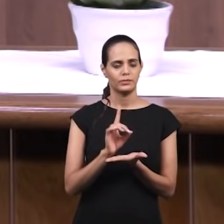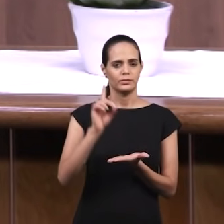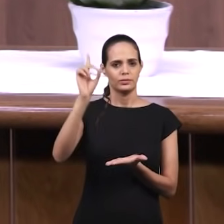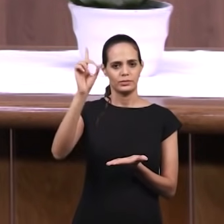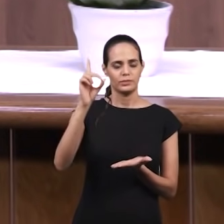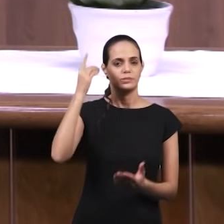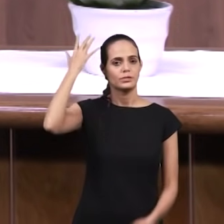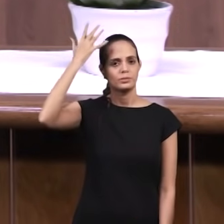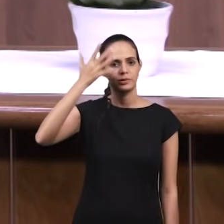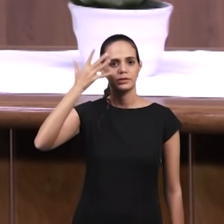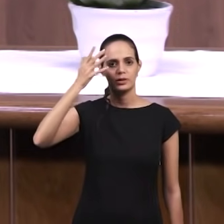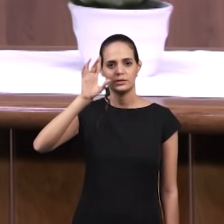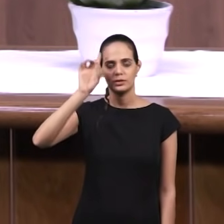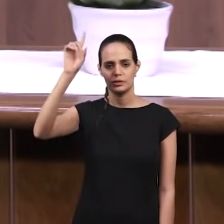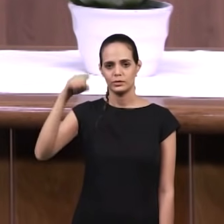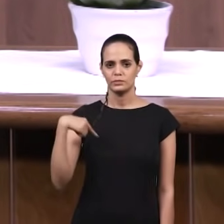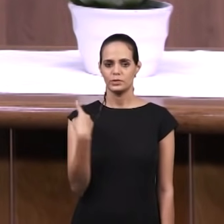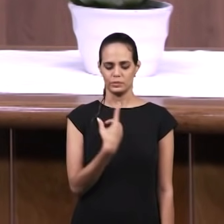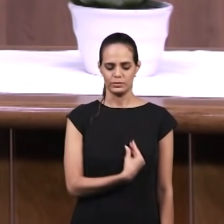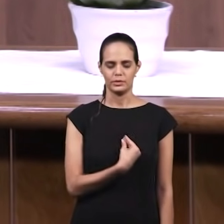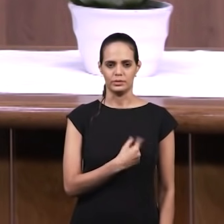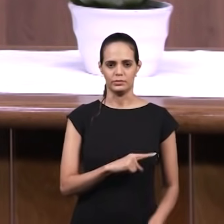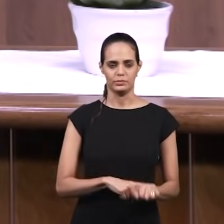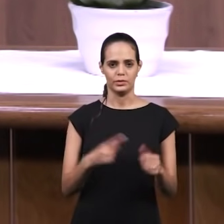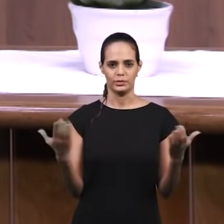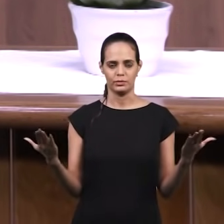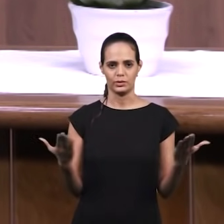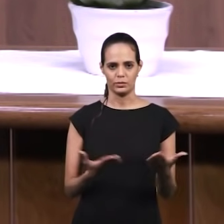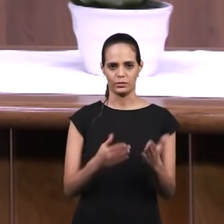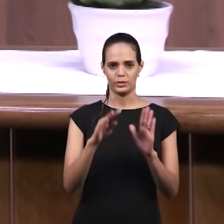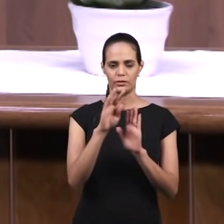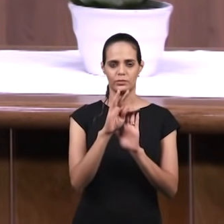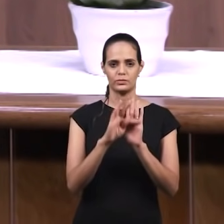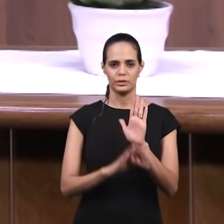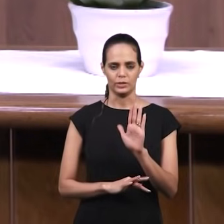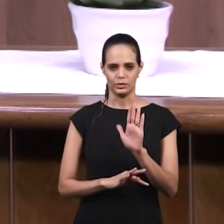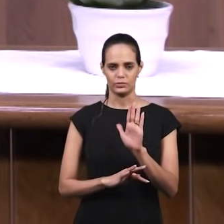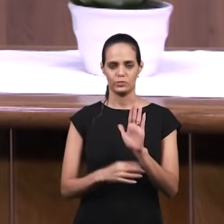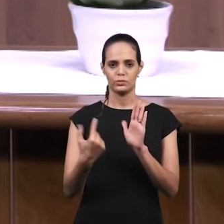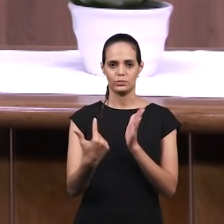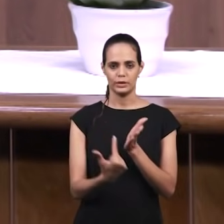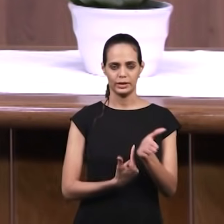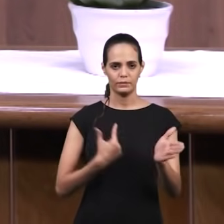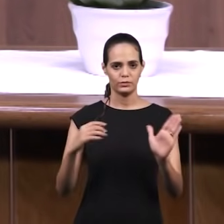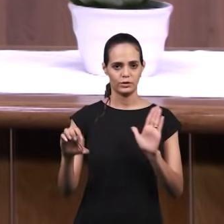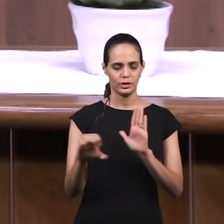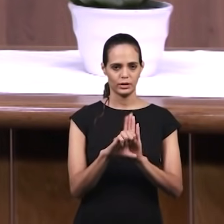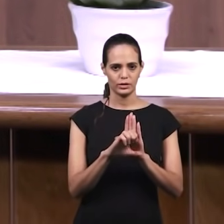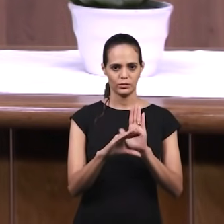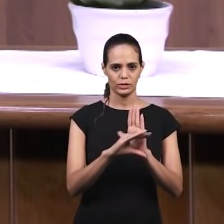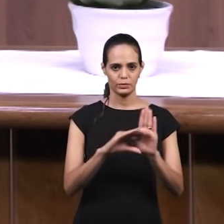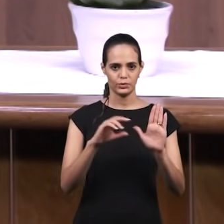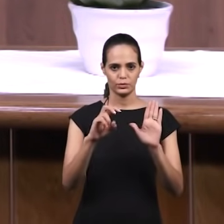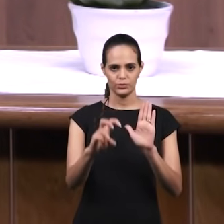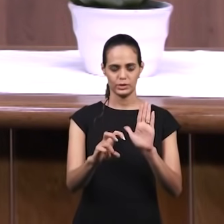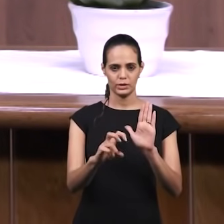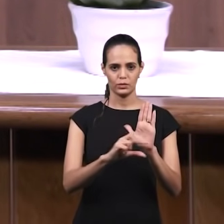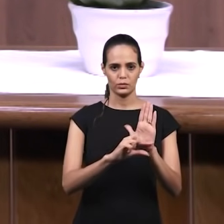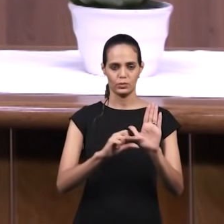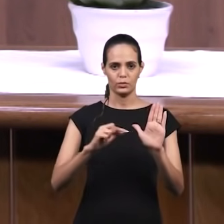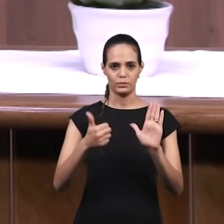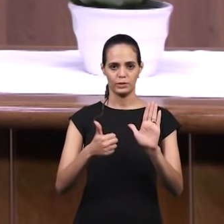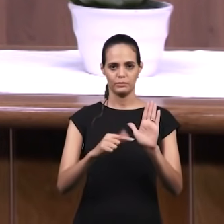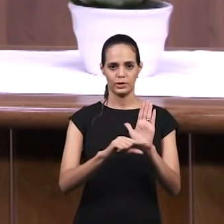da mensagem que Deus tem para nós nesse momento. E o texto, ele está no livro de Êxodo, no capítulo de número 5,